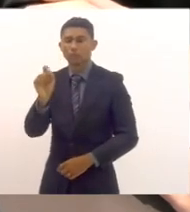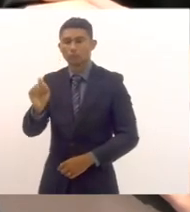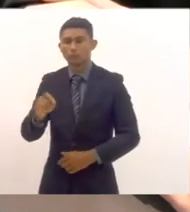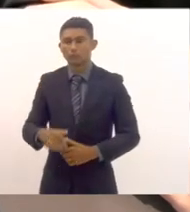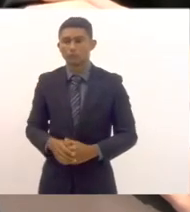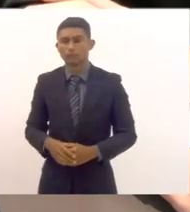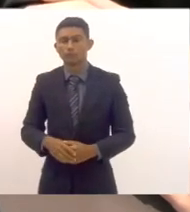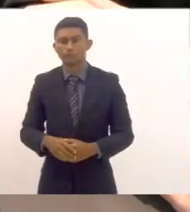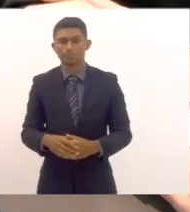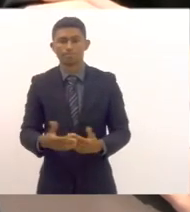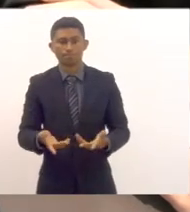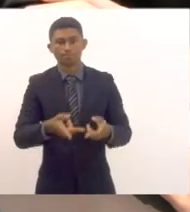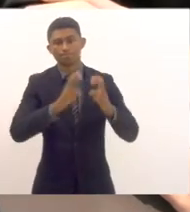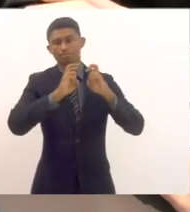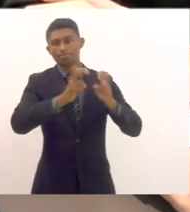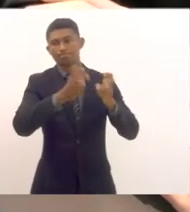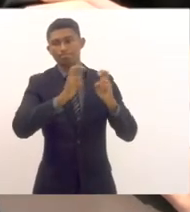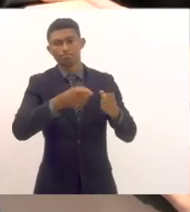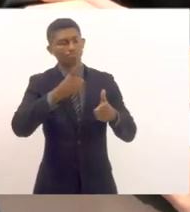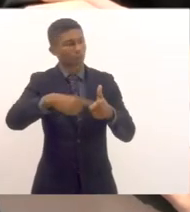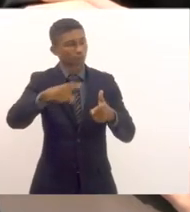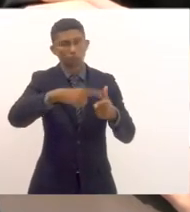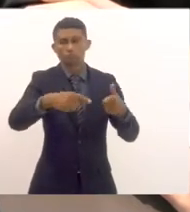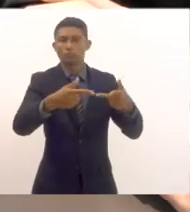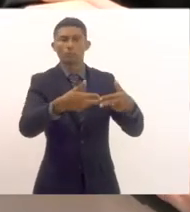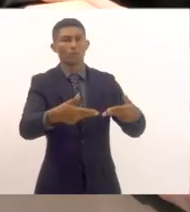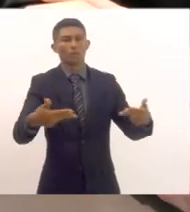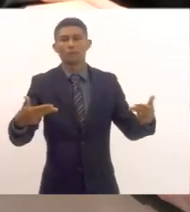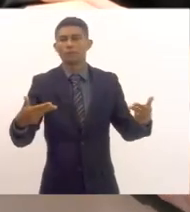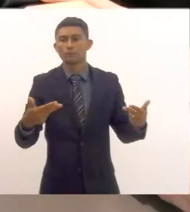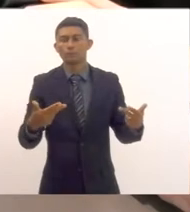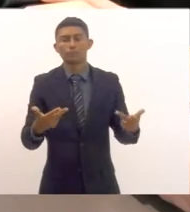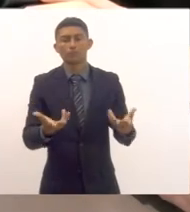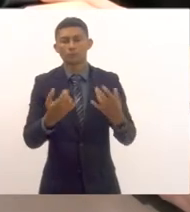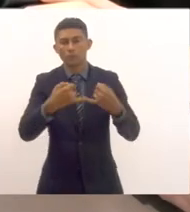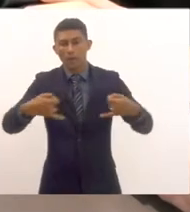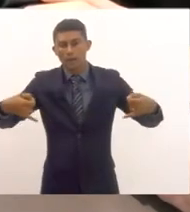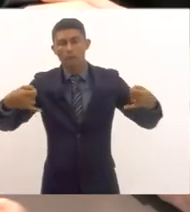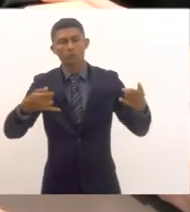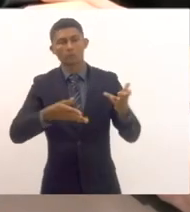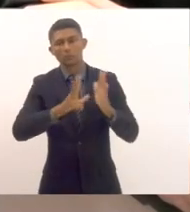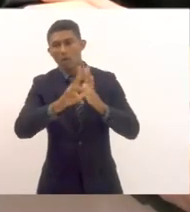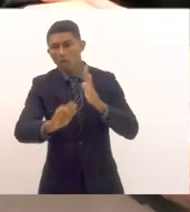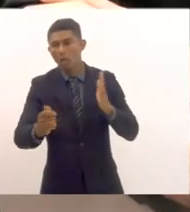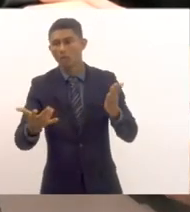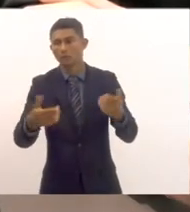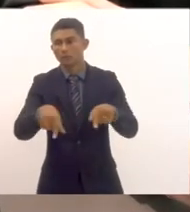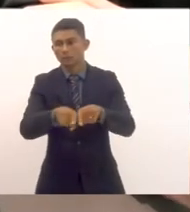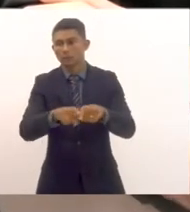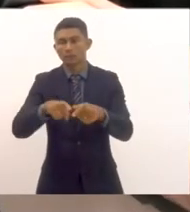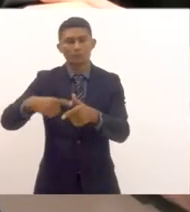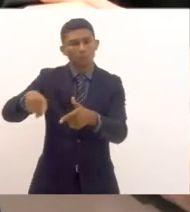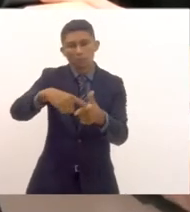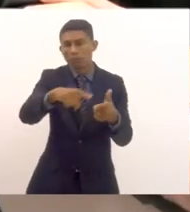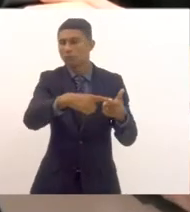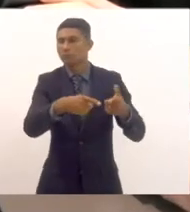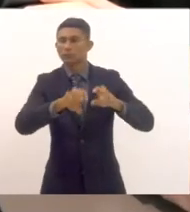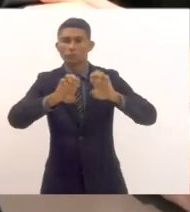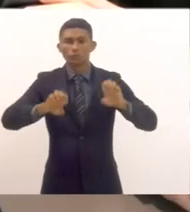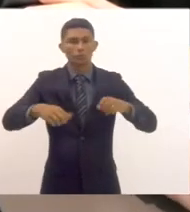e o sistema Ferroviário uma série de problemas então Porto de cabo e esses problemas de infraestrutura